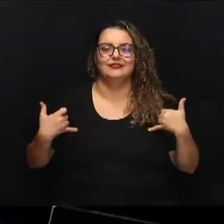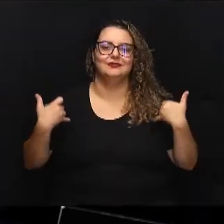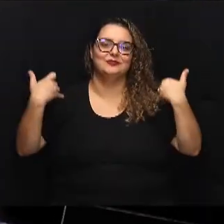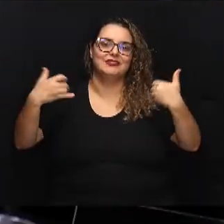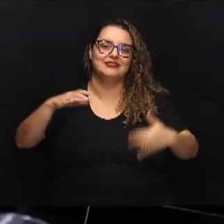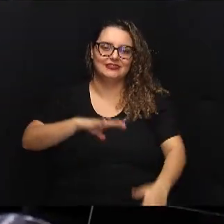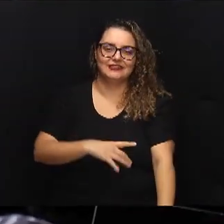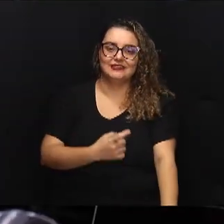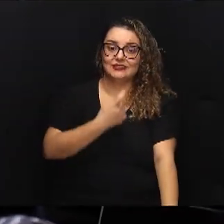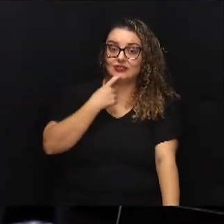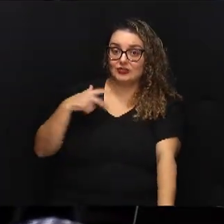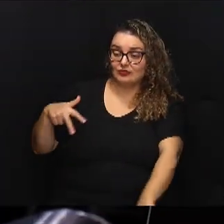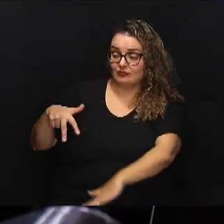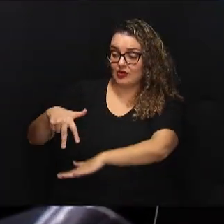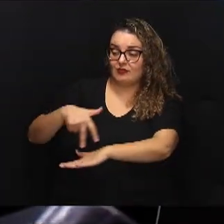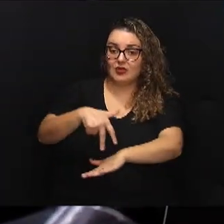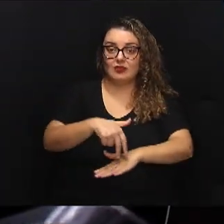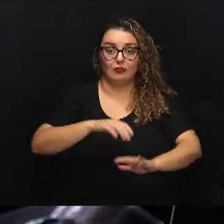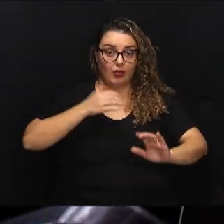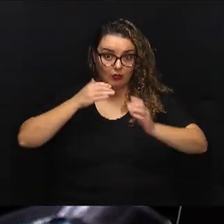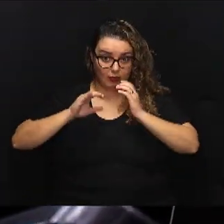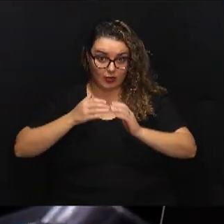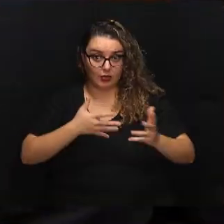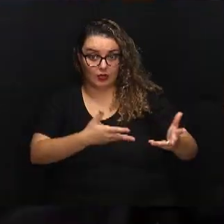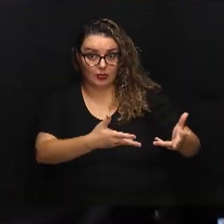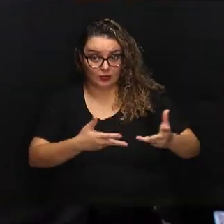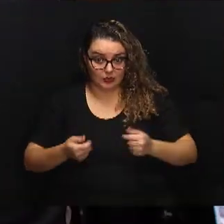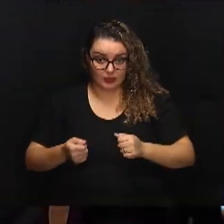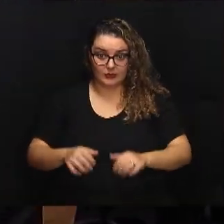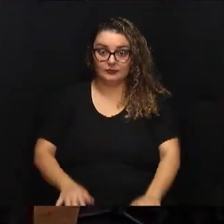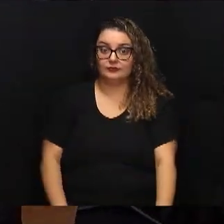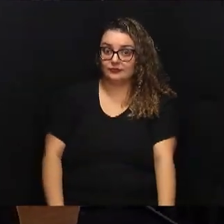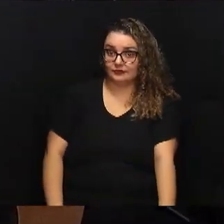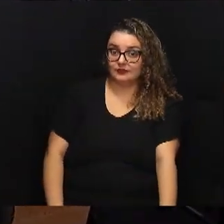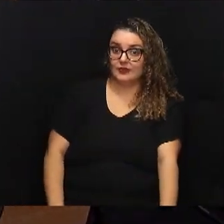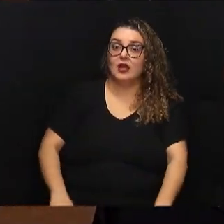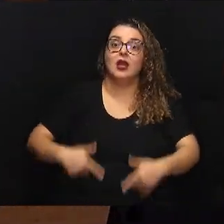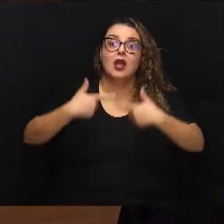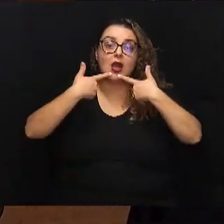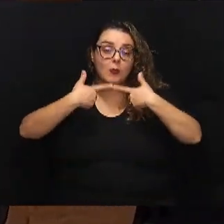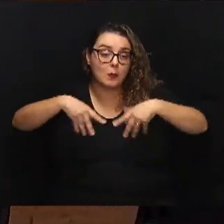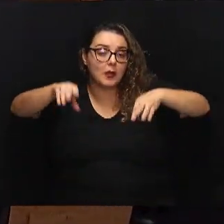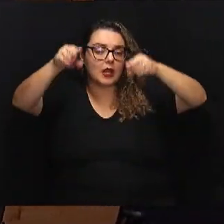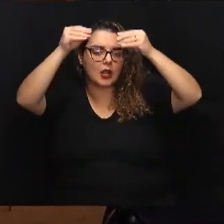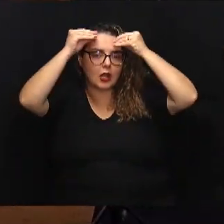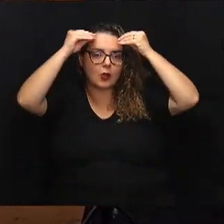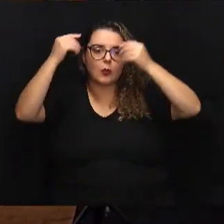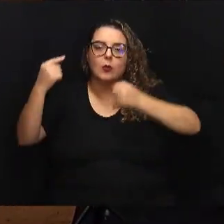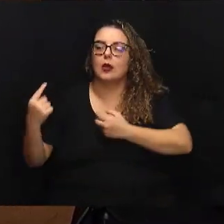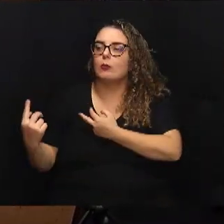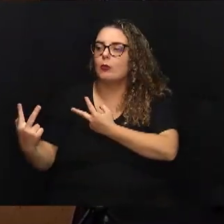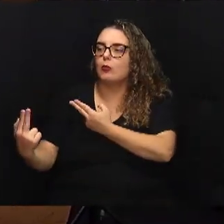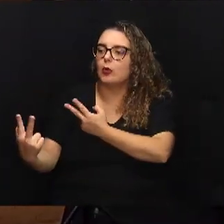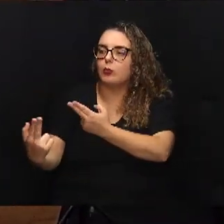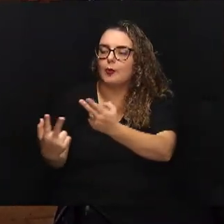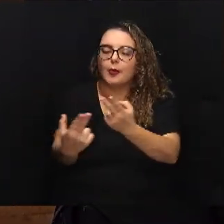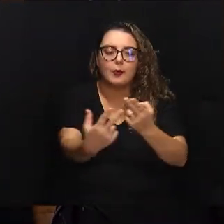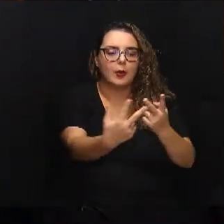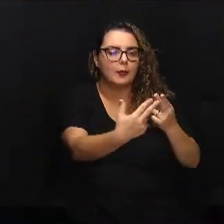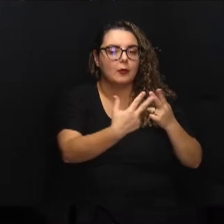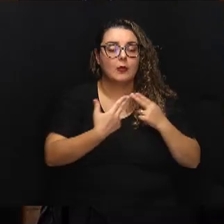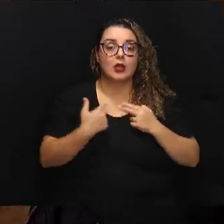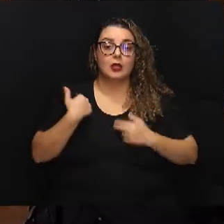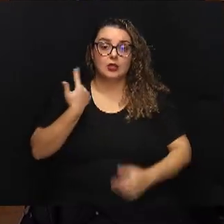cidade com a participação de cantores convidados. É uma linguagem universal, a gente quis justamente